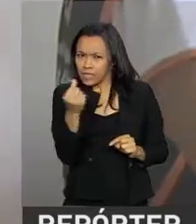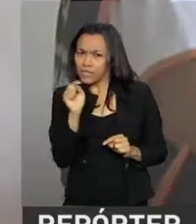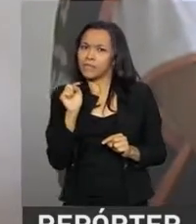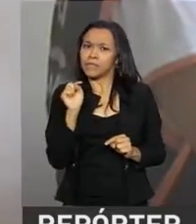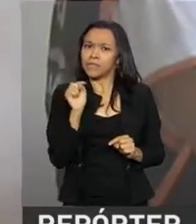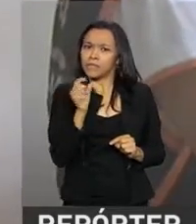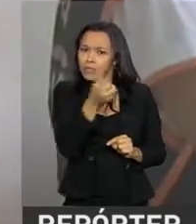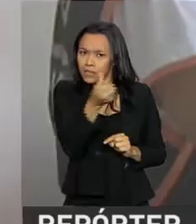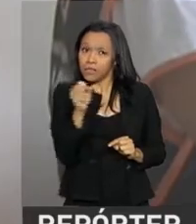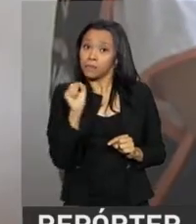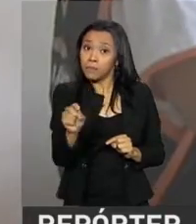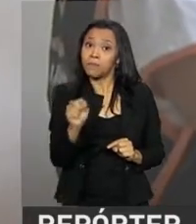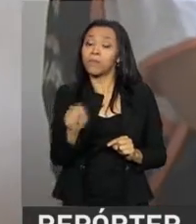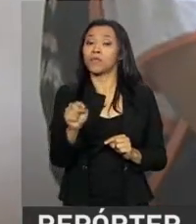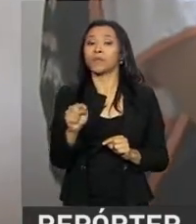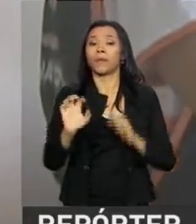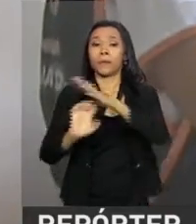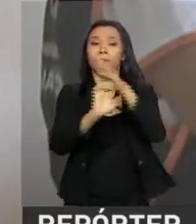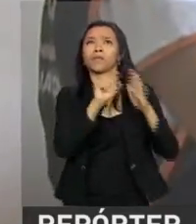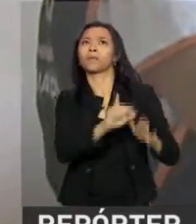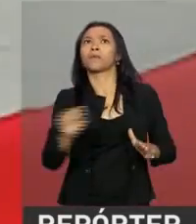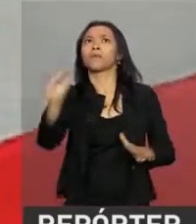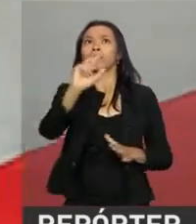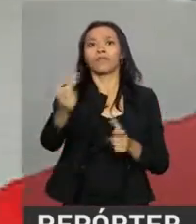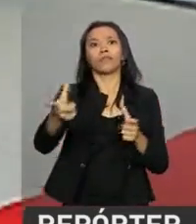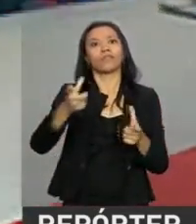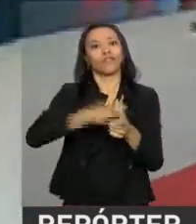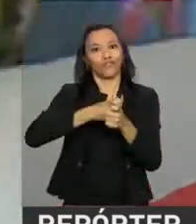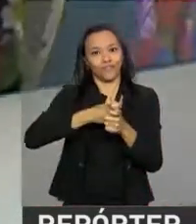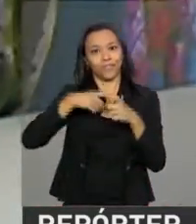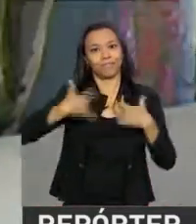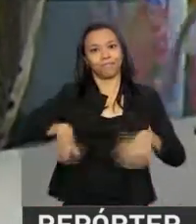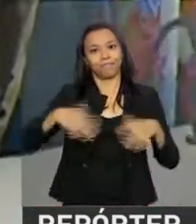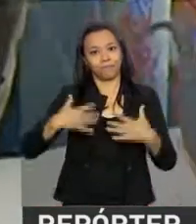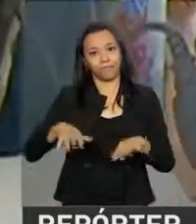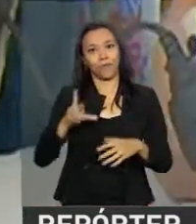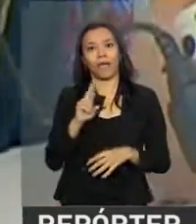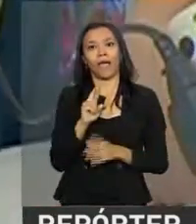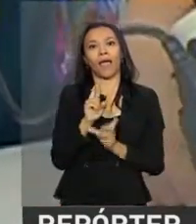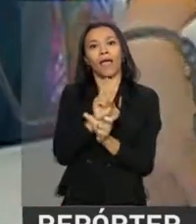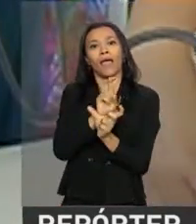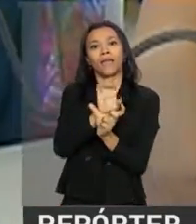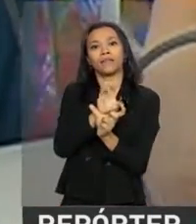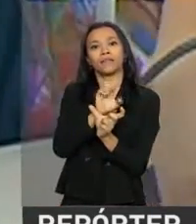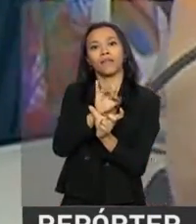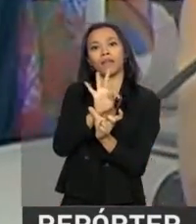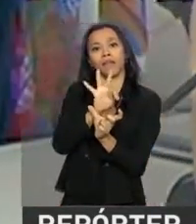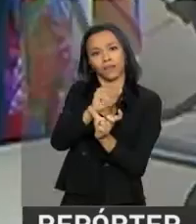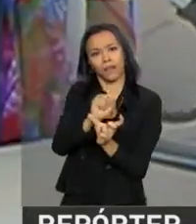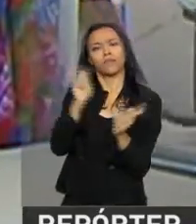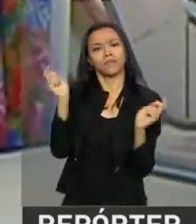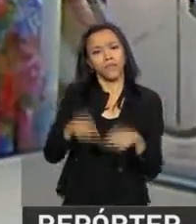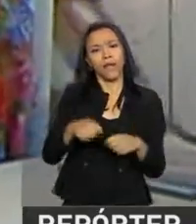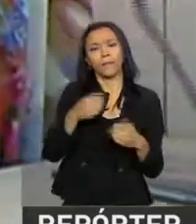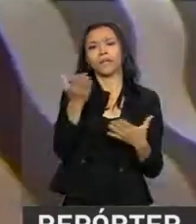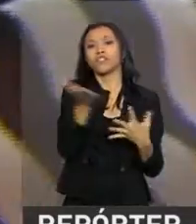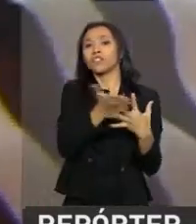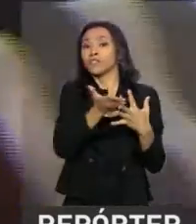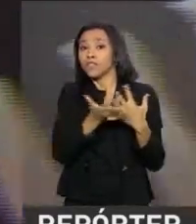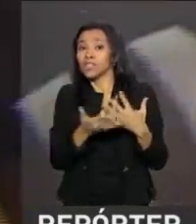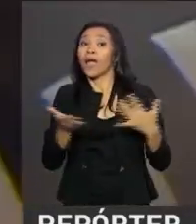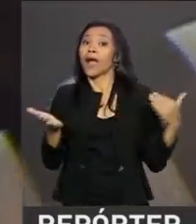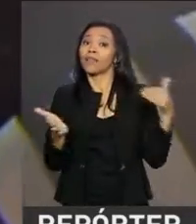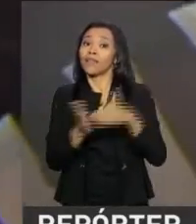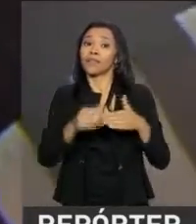em todo o país têm dívidas com a Receita Federal. Esses empresários vão poder dividir os débitos em até 120 vezes.